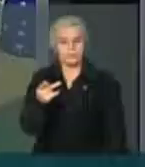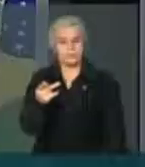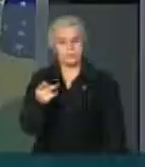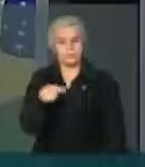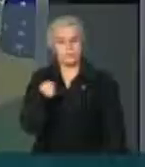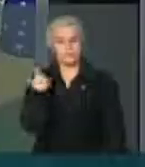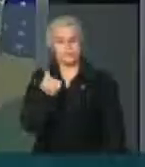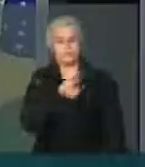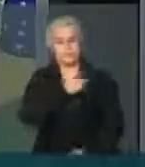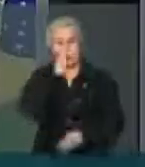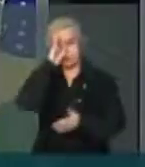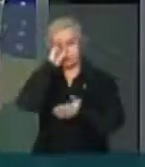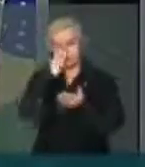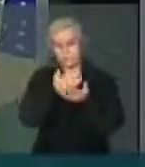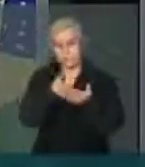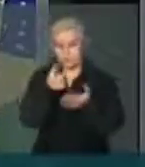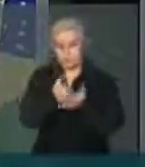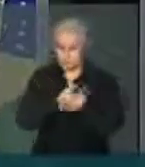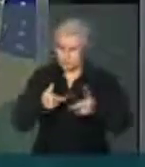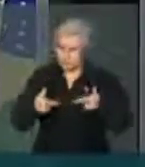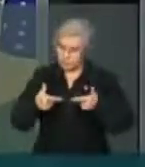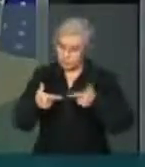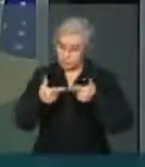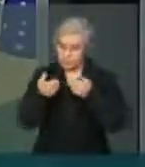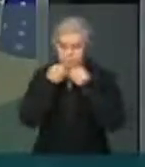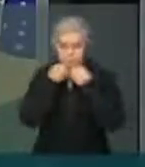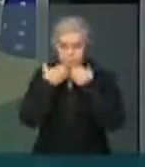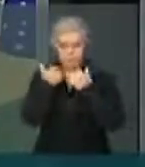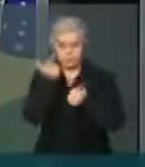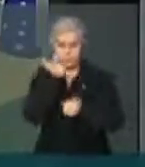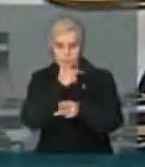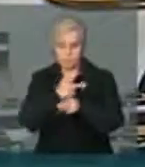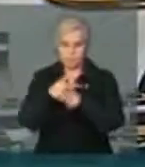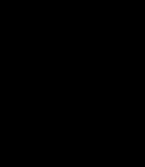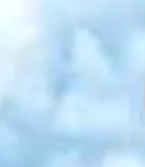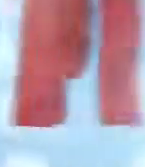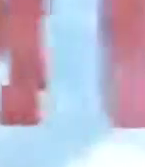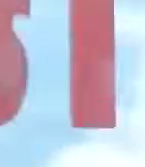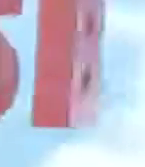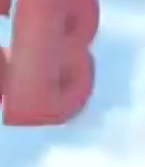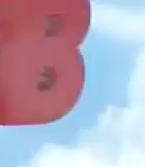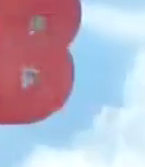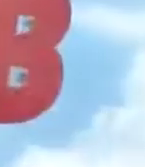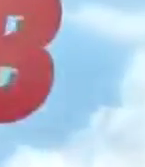a certeza de que a luta valeu a pena. Muito obrigado, senhor presidente. Presidente.